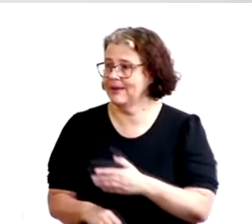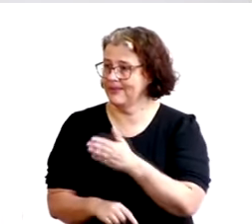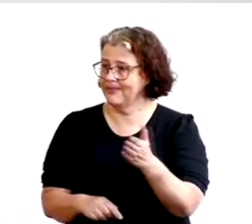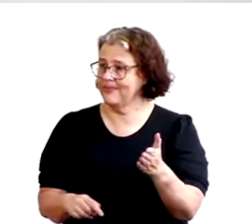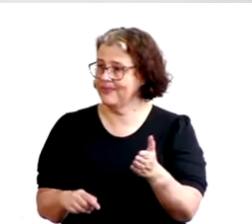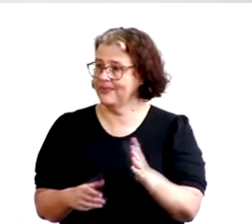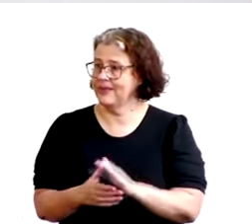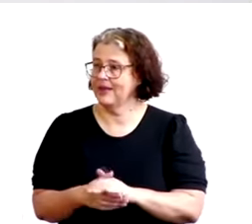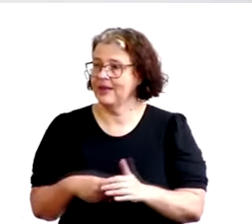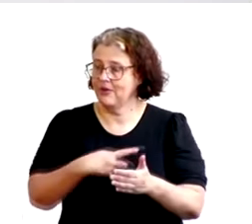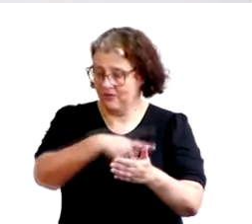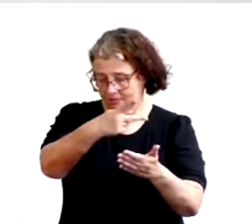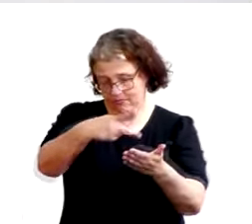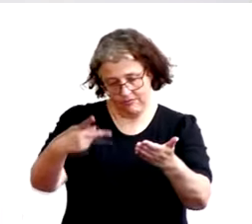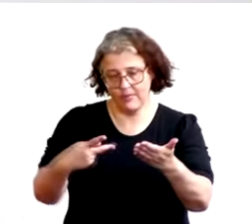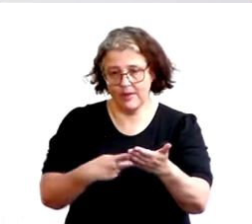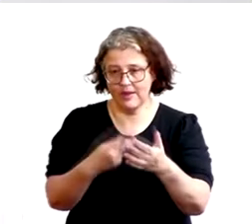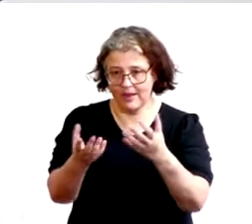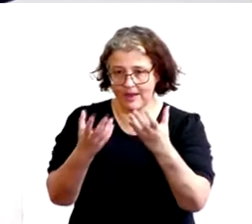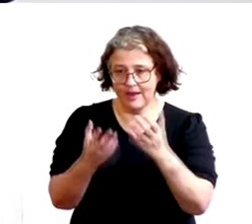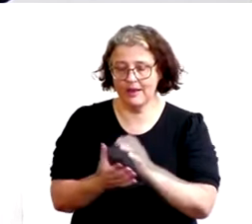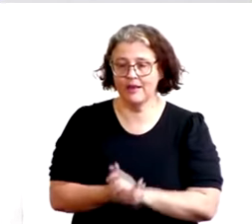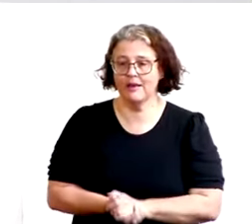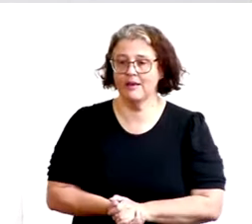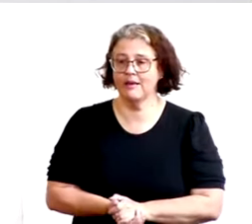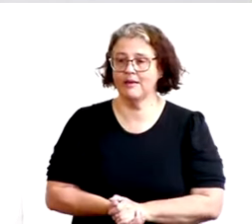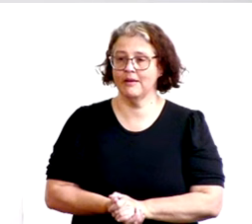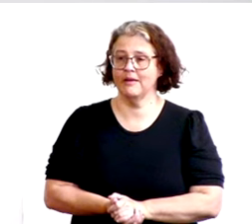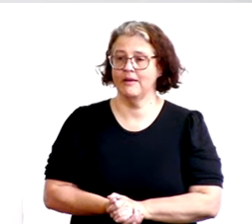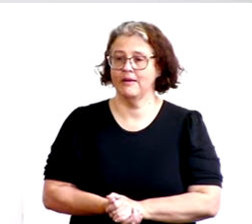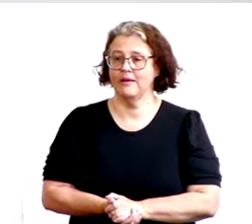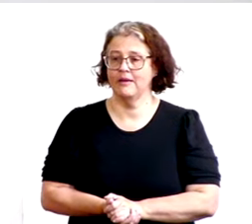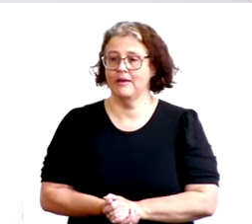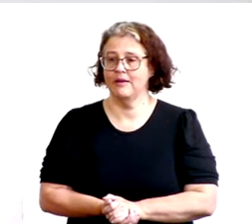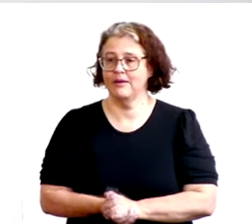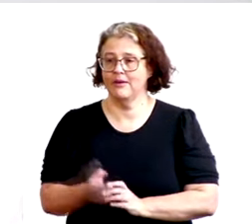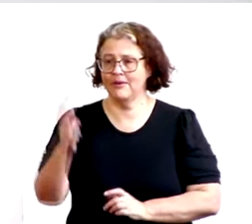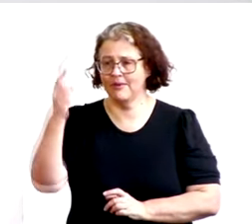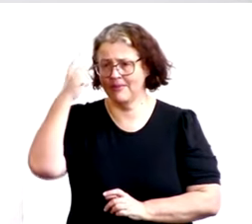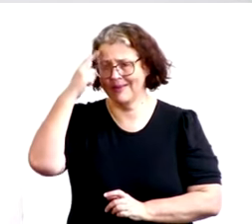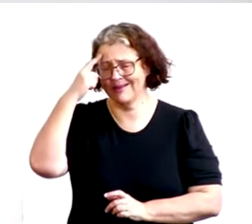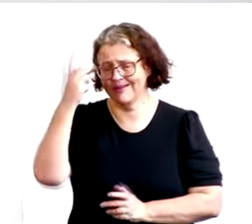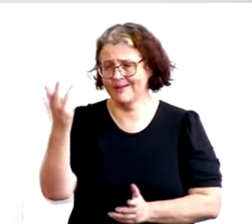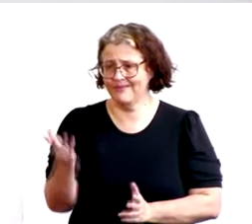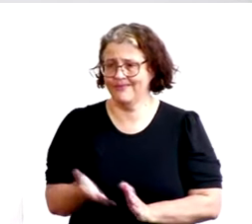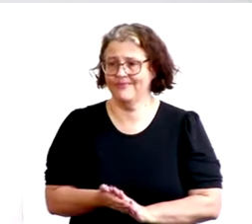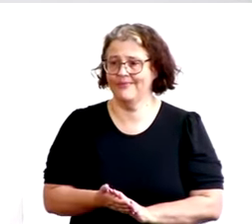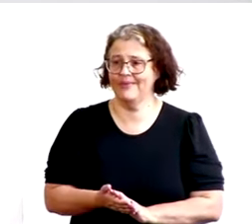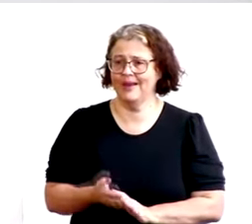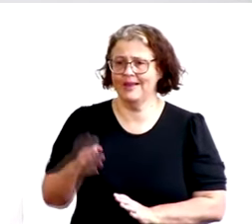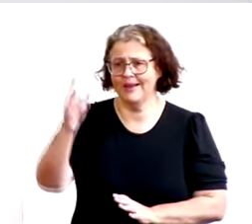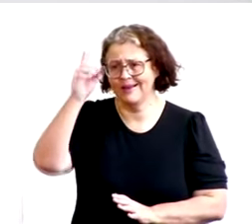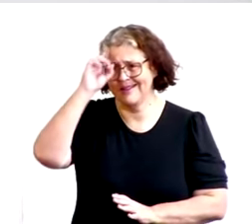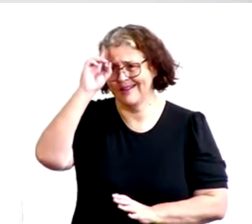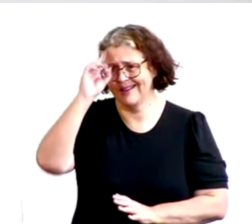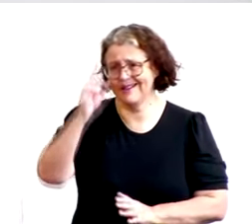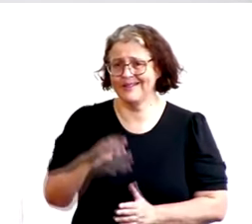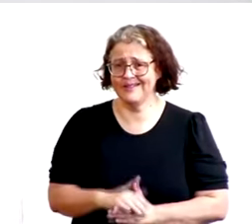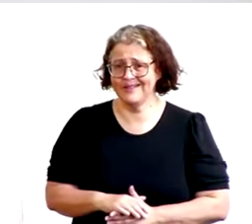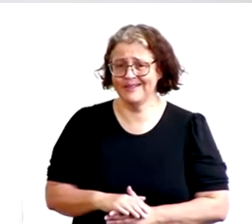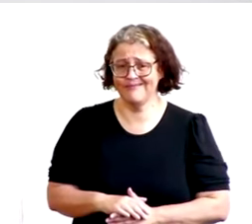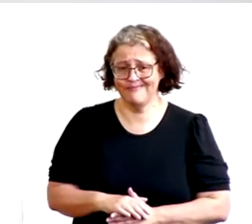gostariam de fazer um desenho talvez vamos pensar a respeito daquele dia ruim